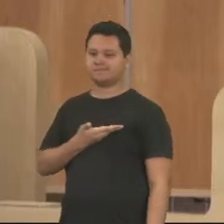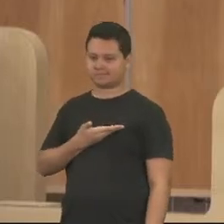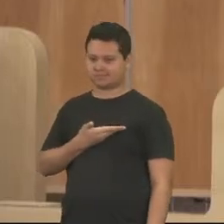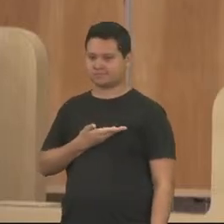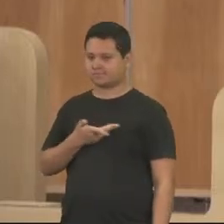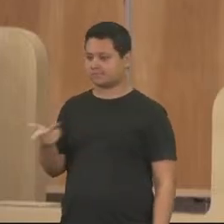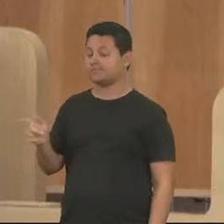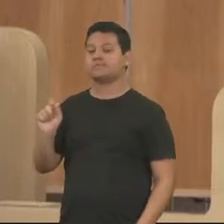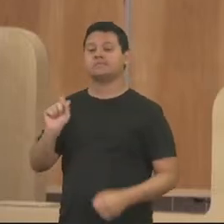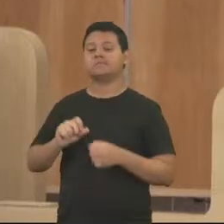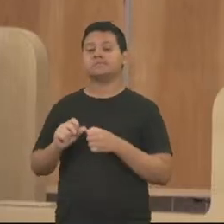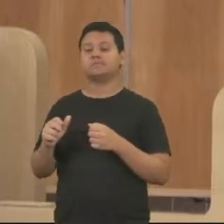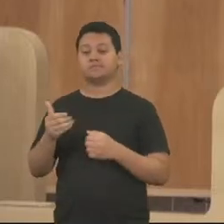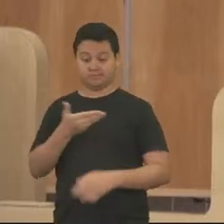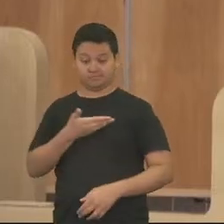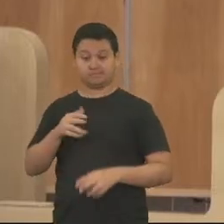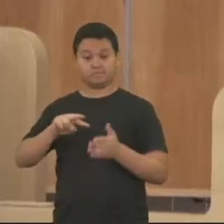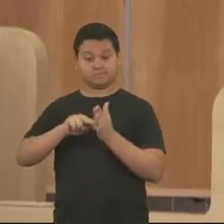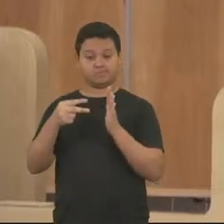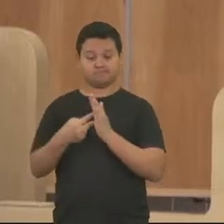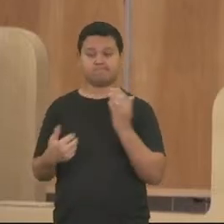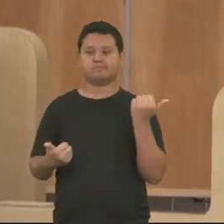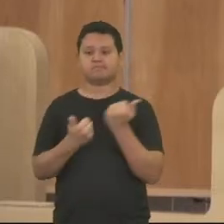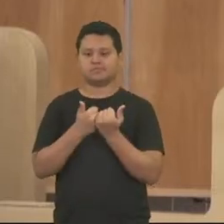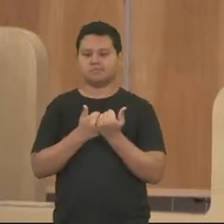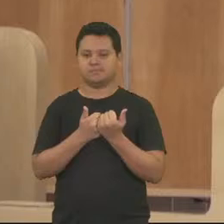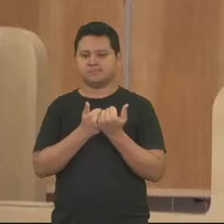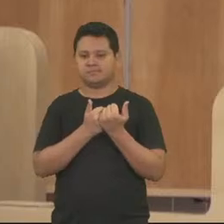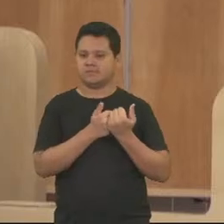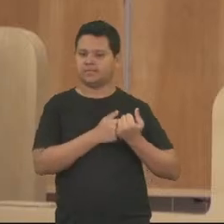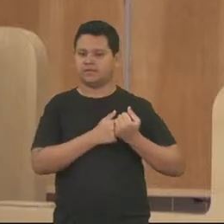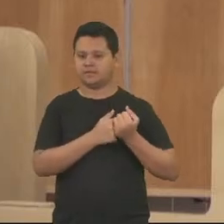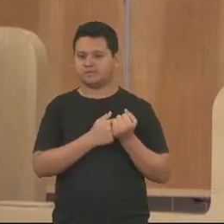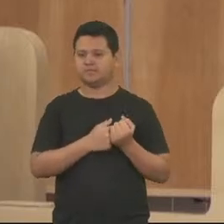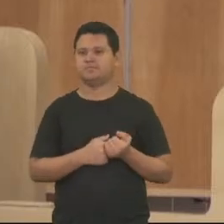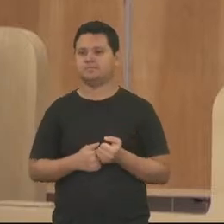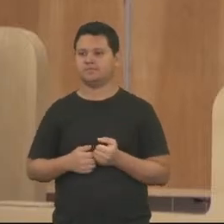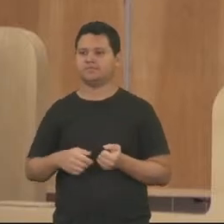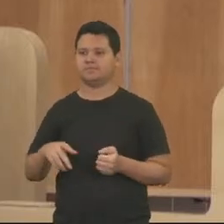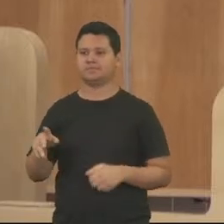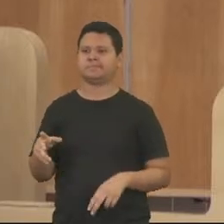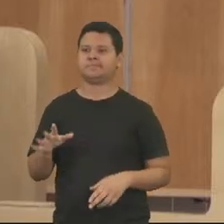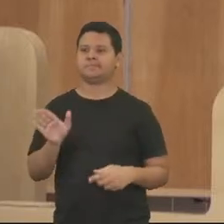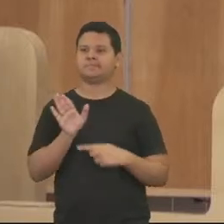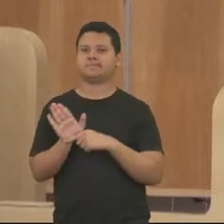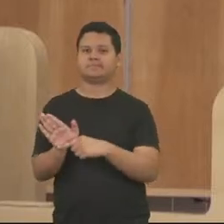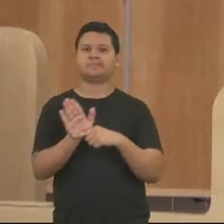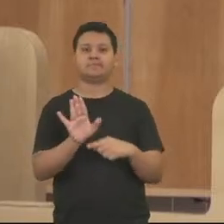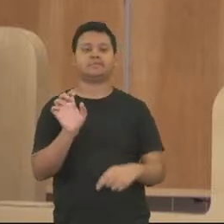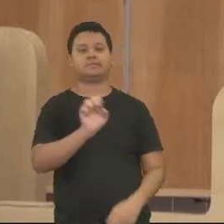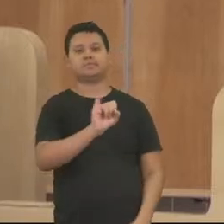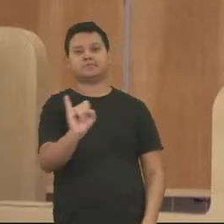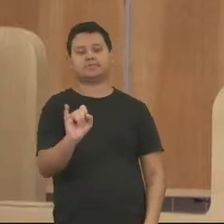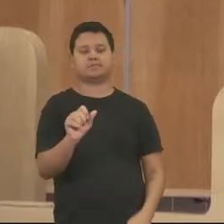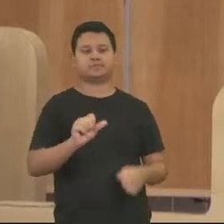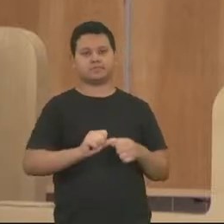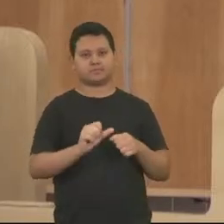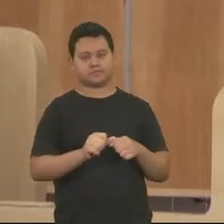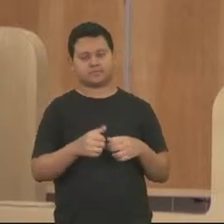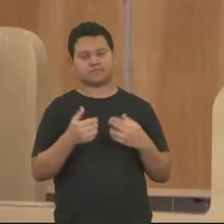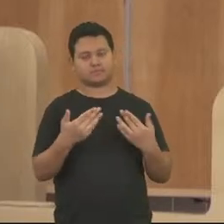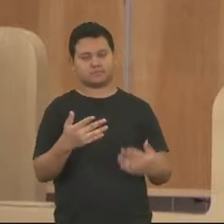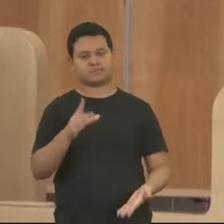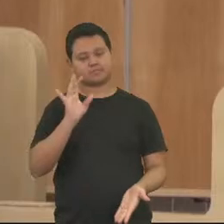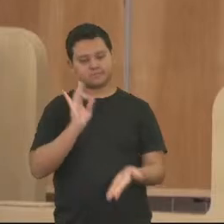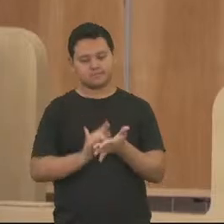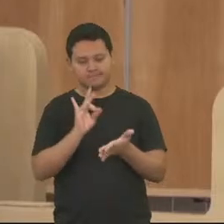E amigo é parceiro, que cuida, que zela. Então, se a gente fizer isso, Neto, eu tenho